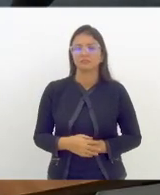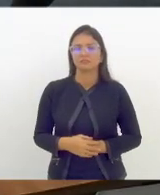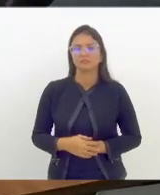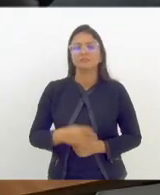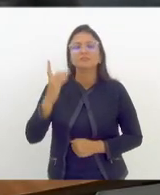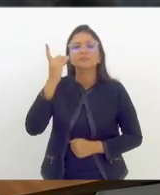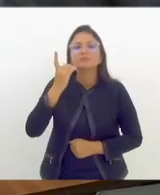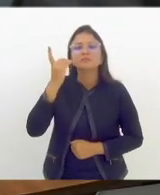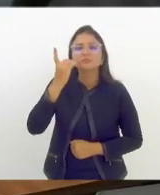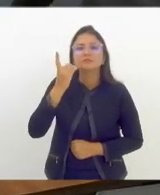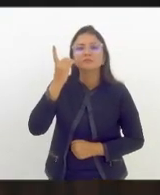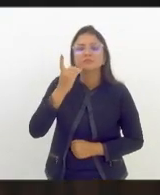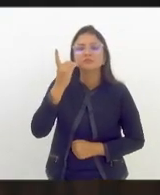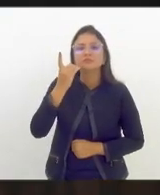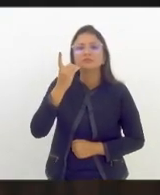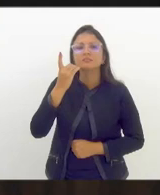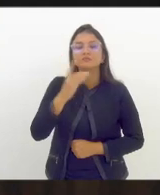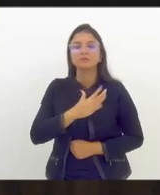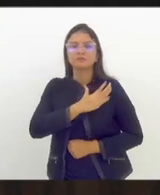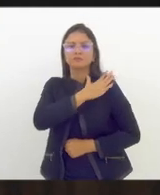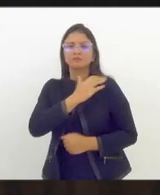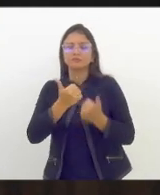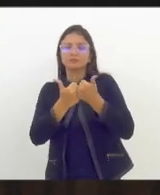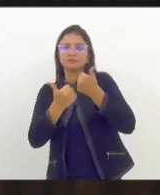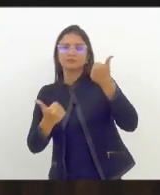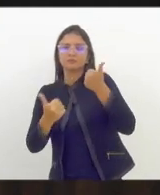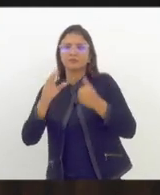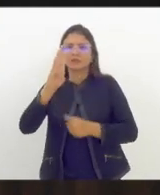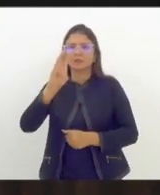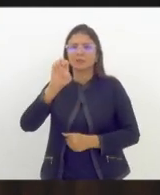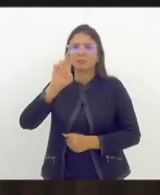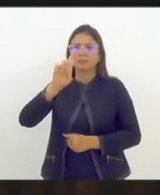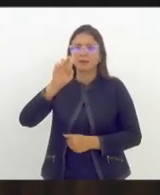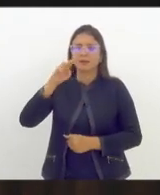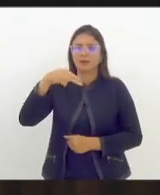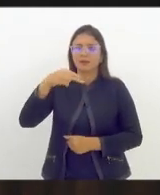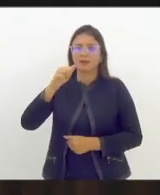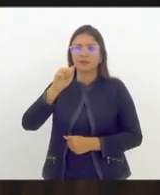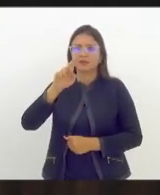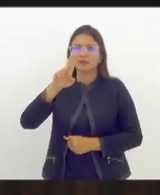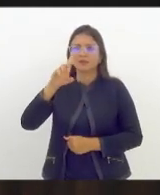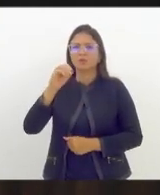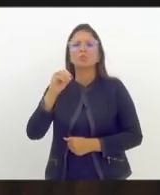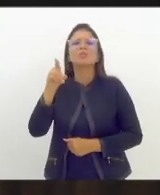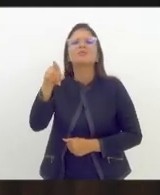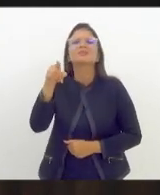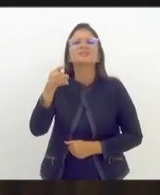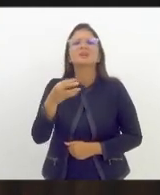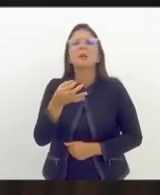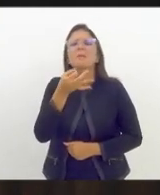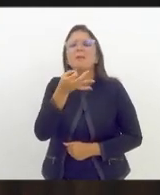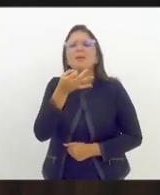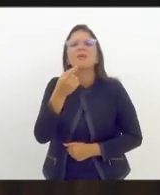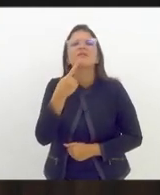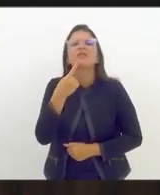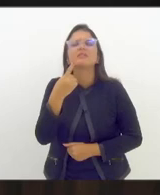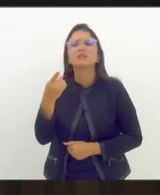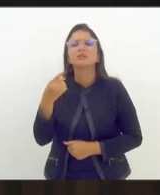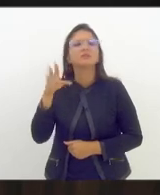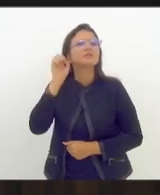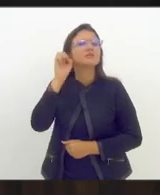Deputado subtenente Bernardo, seu microfone está aberto, deputado. Pela indústria, comércio, deputado Noel de